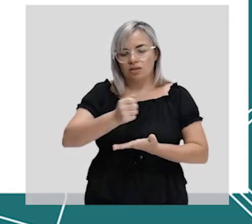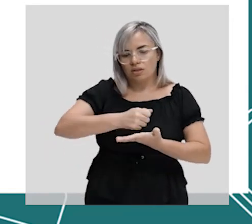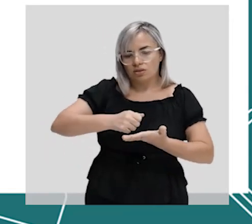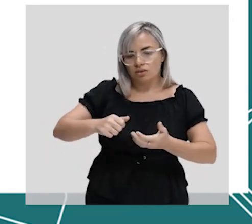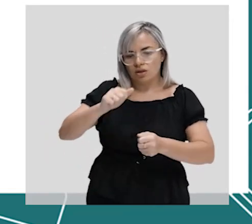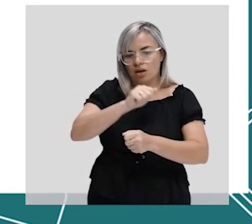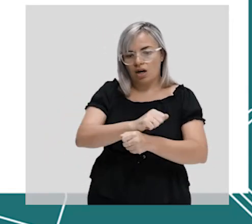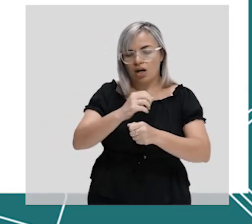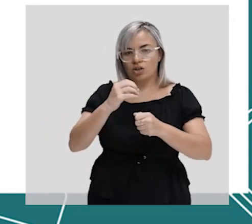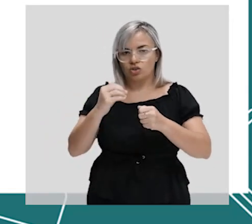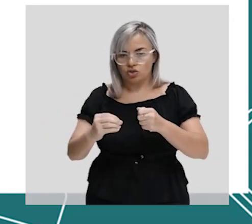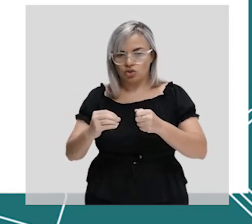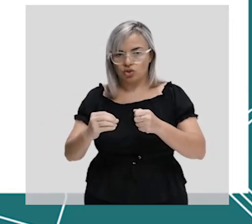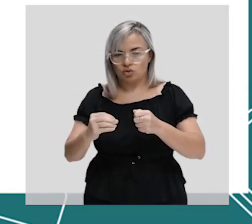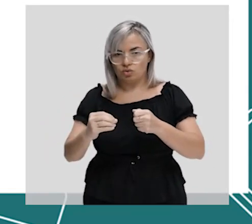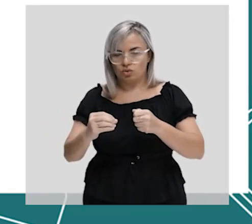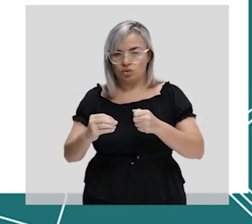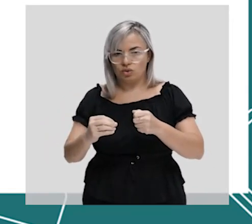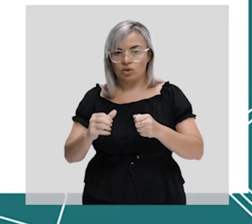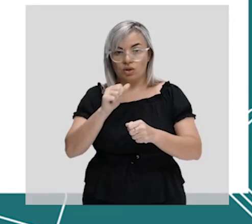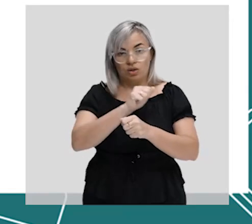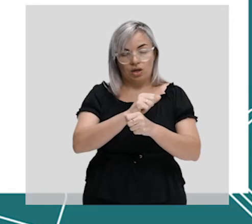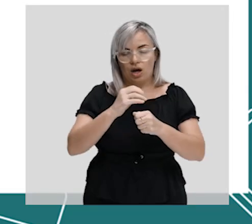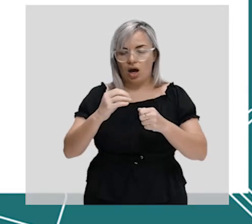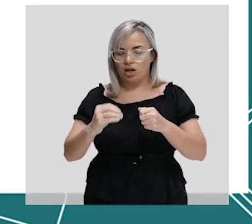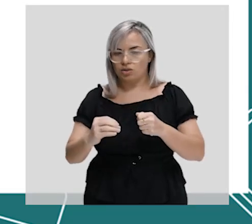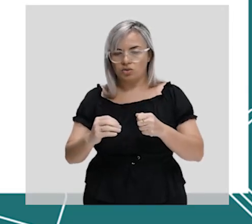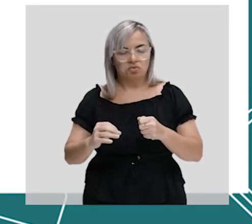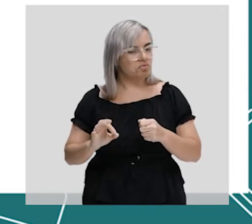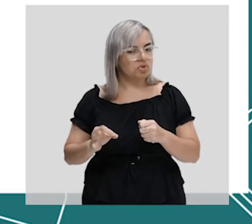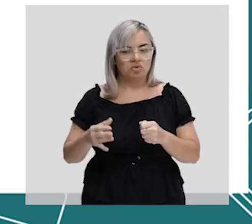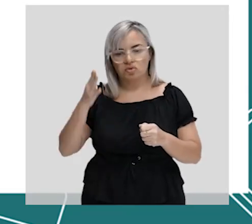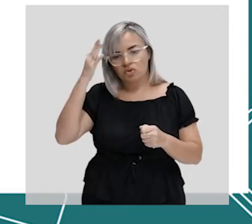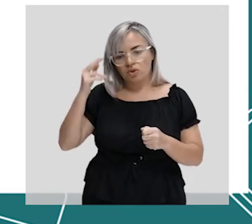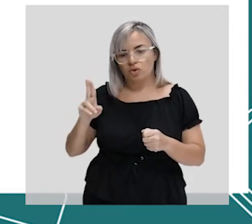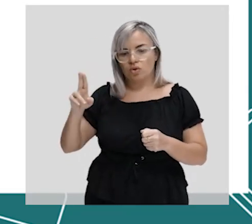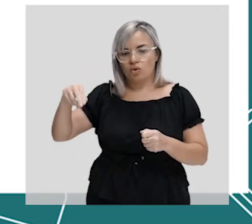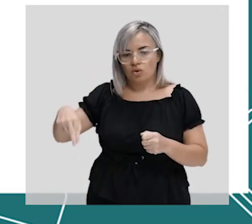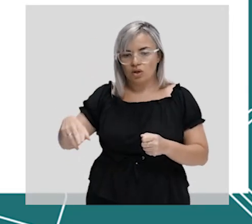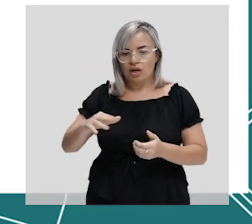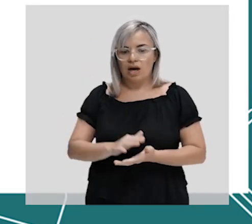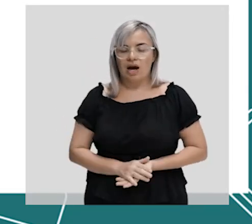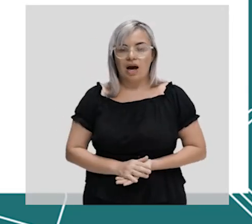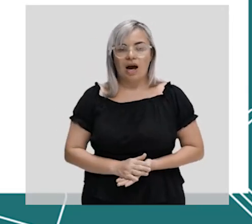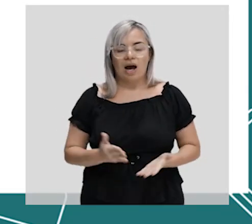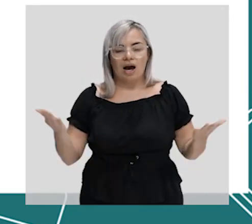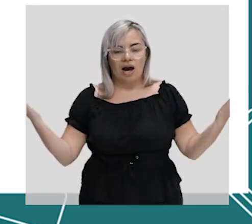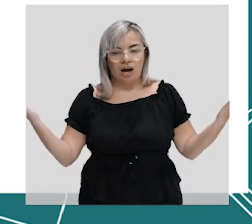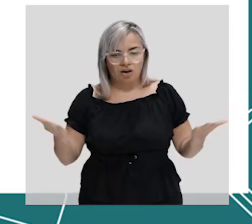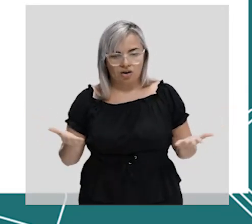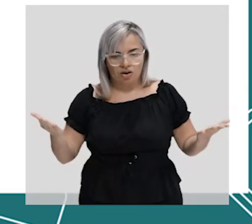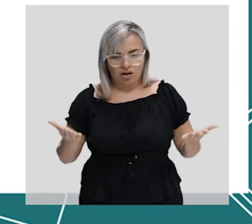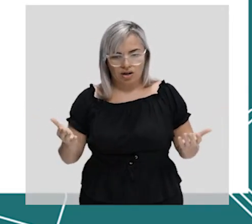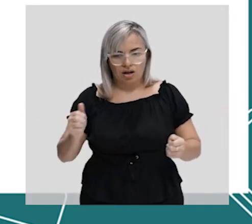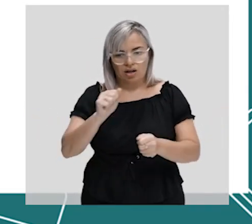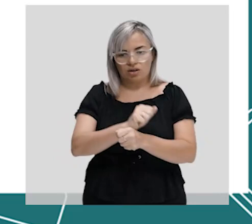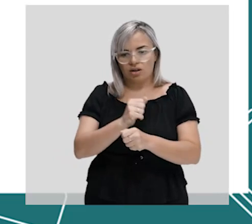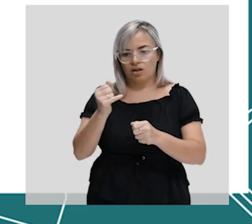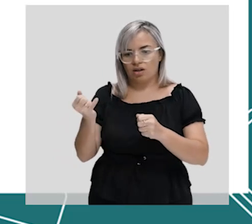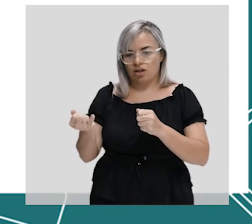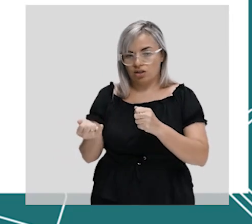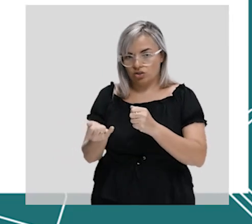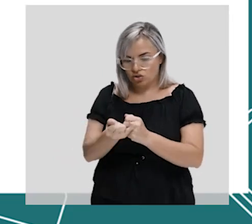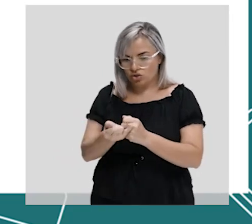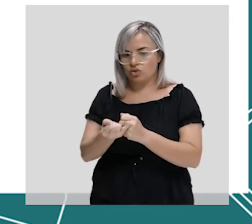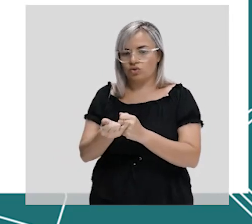Caso haja um adjetivo entre o artigo e o substantivo, o artigo deve concordar com o